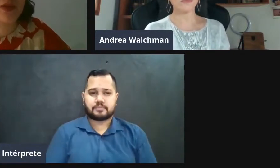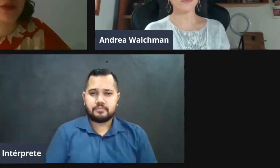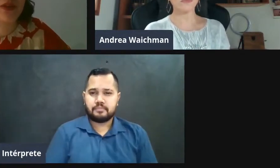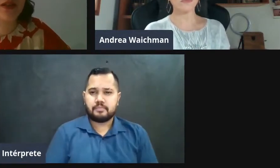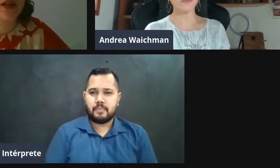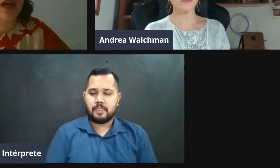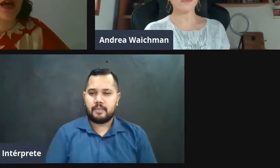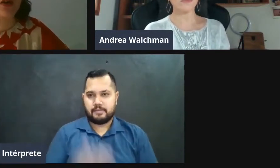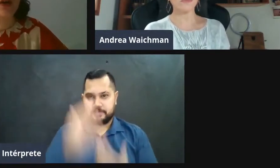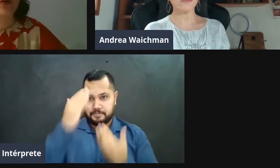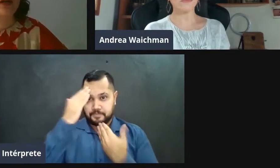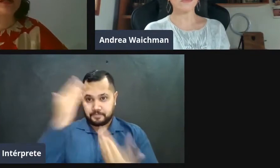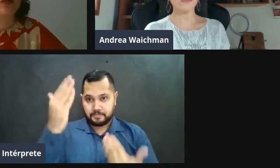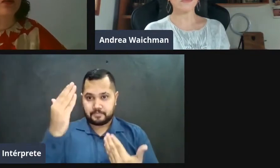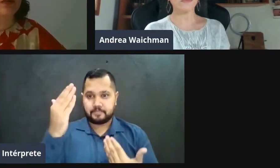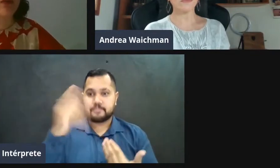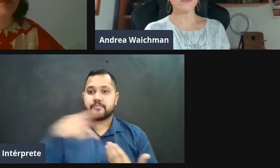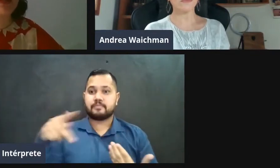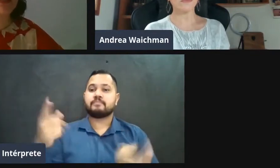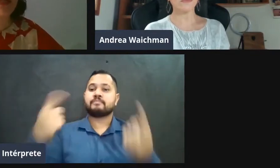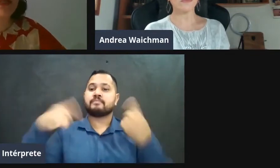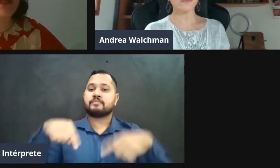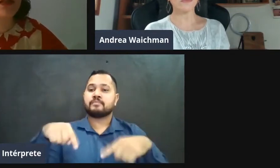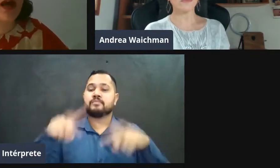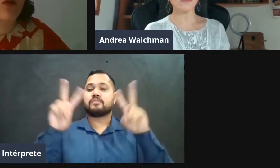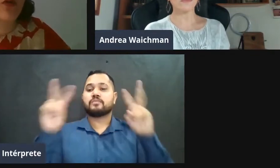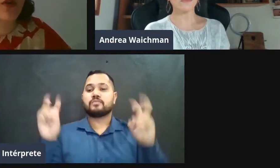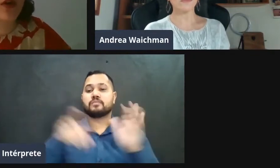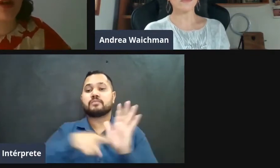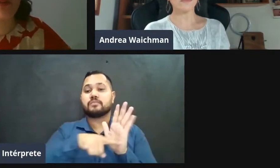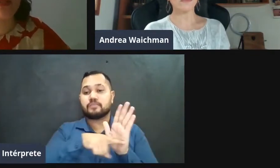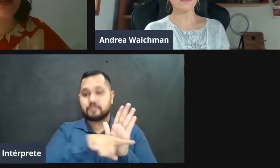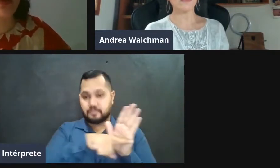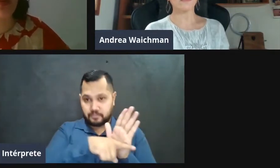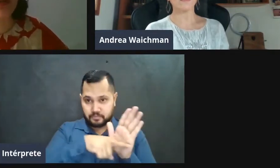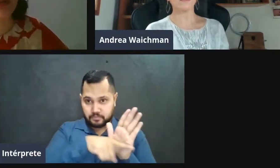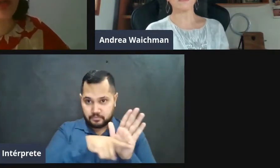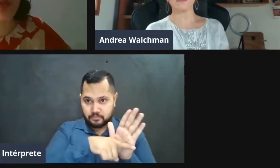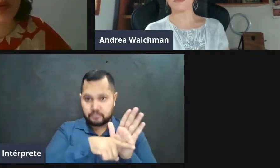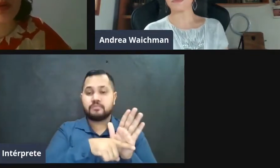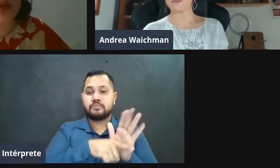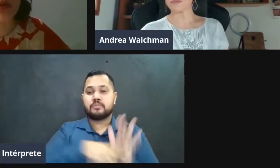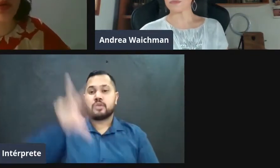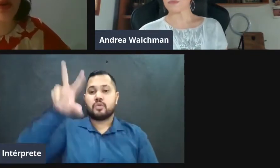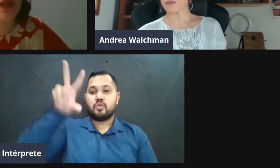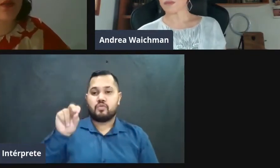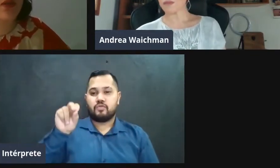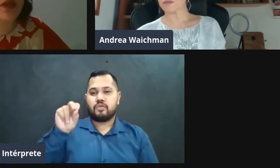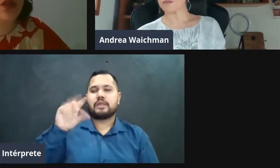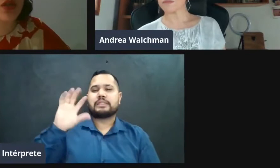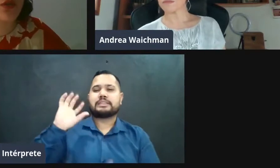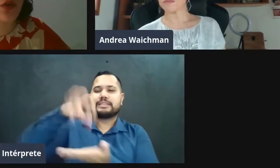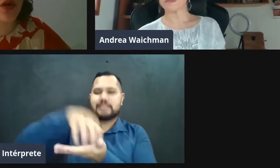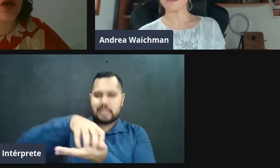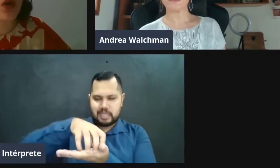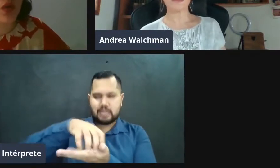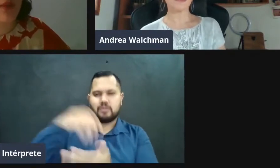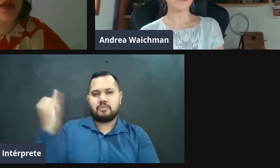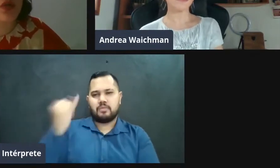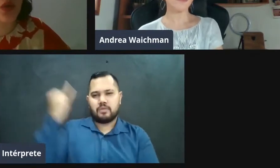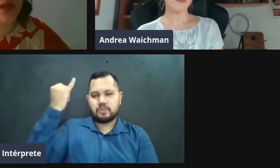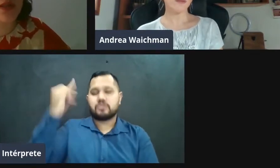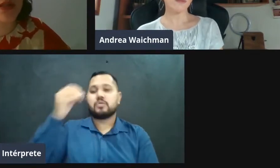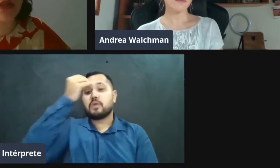Obrigada, professora. Agora, com relação ao tema pesquisa, a UFAM ela é um centro importante de produção de conhecimento científico